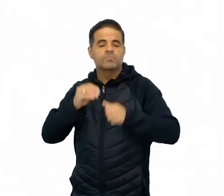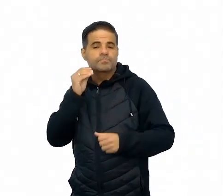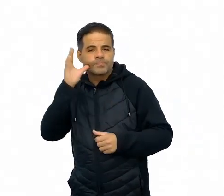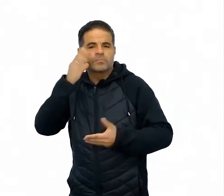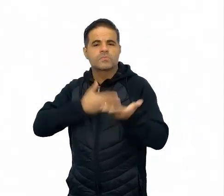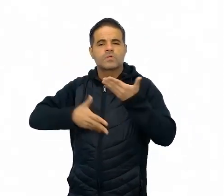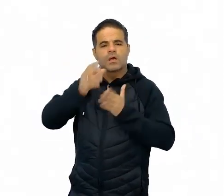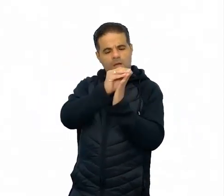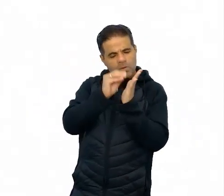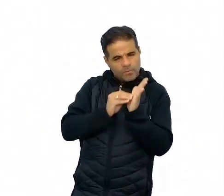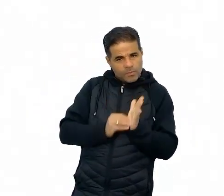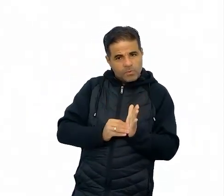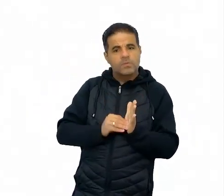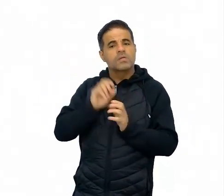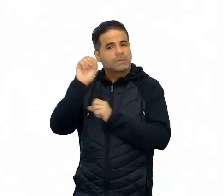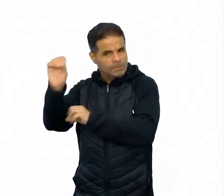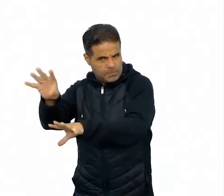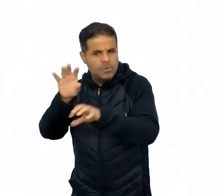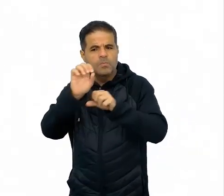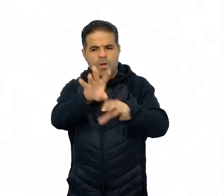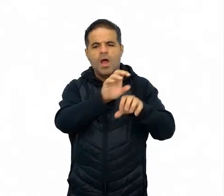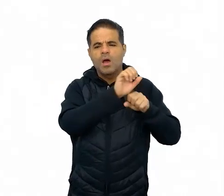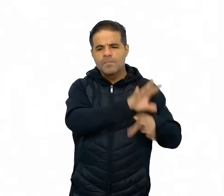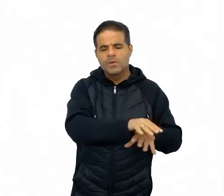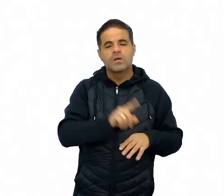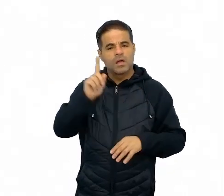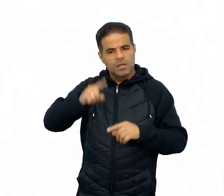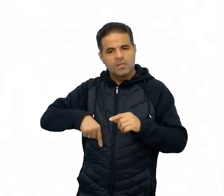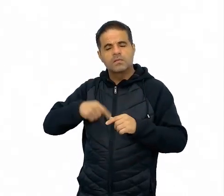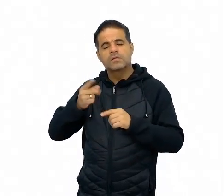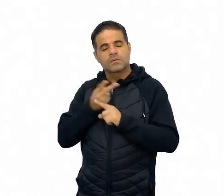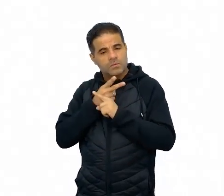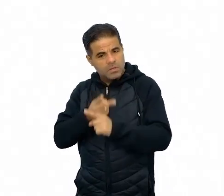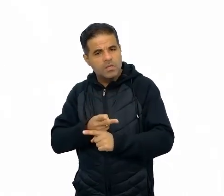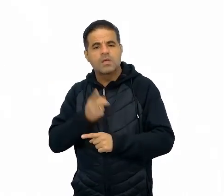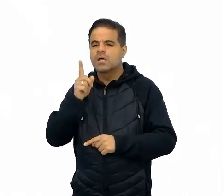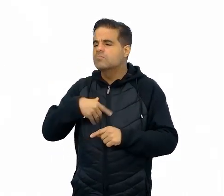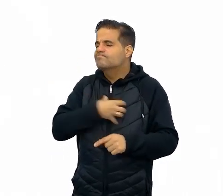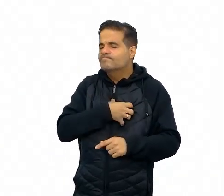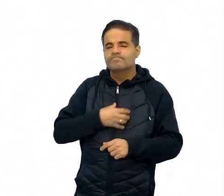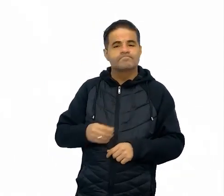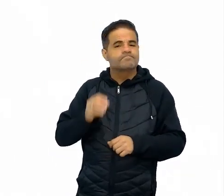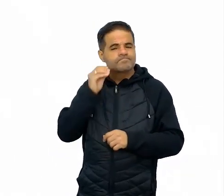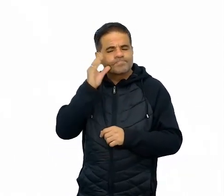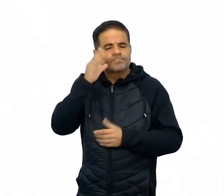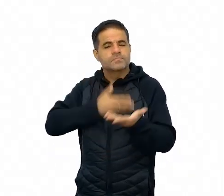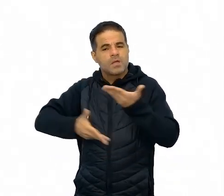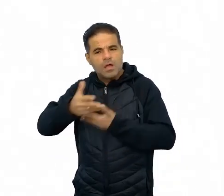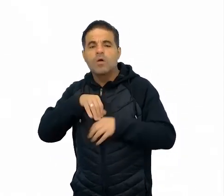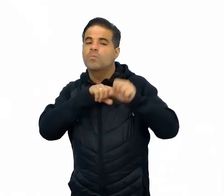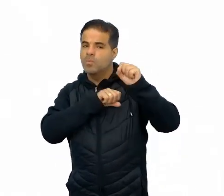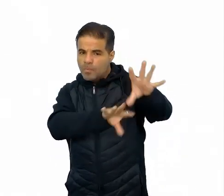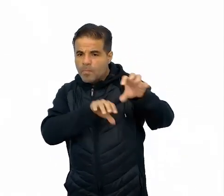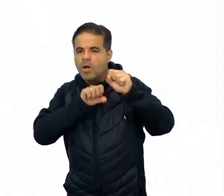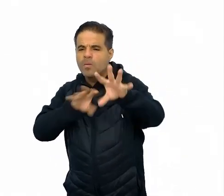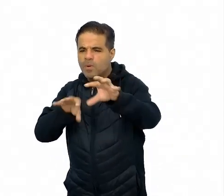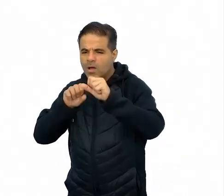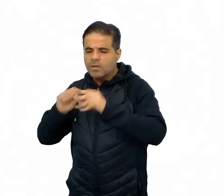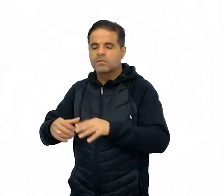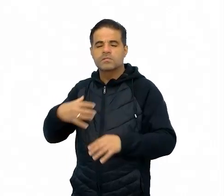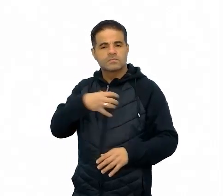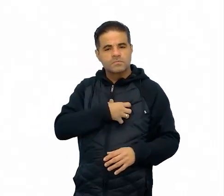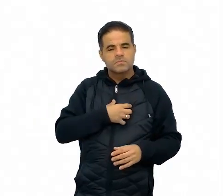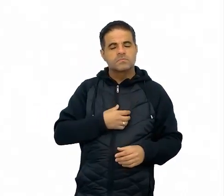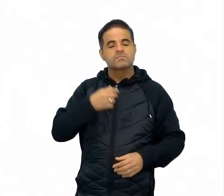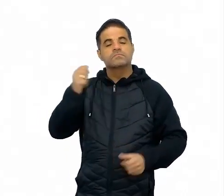conhecimento de conteúdo e ensino, segundo Ball e seus colaboradores, ele é um tipo de conhecimento que se dá por uma espécie